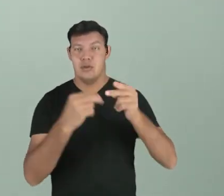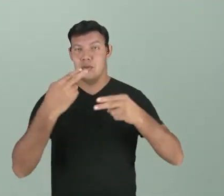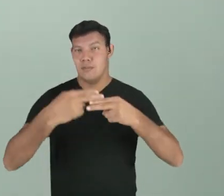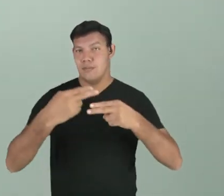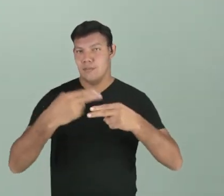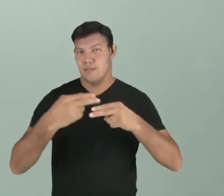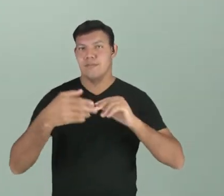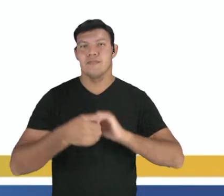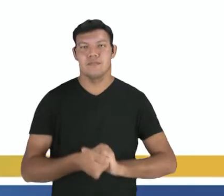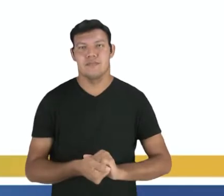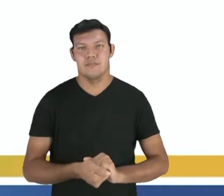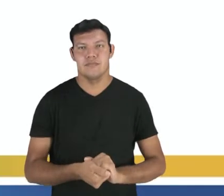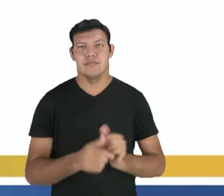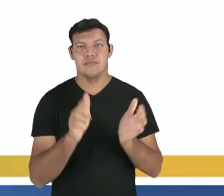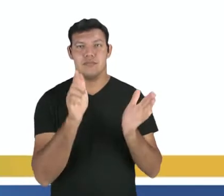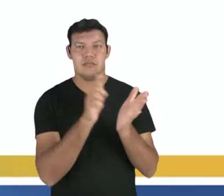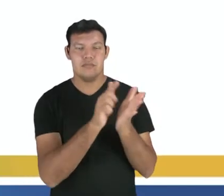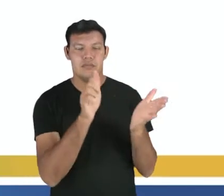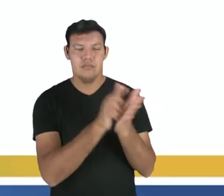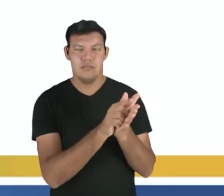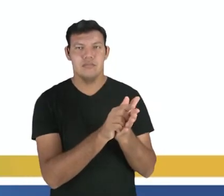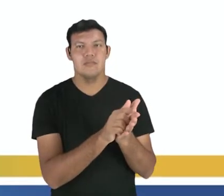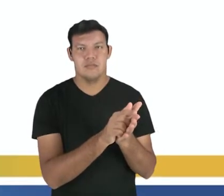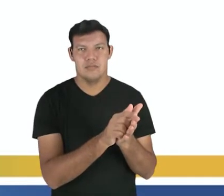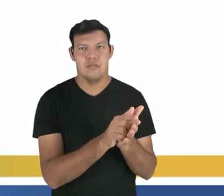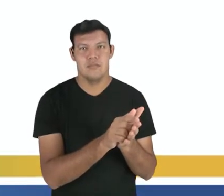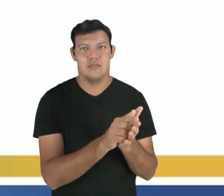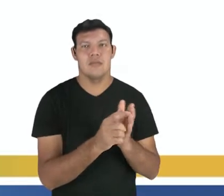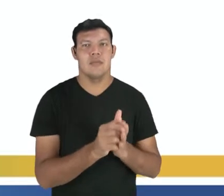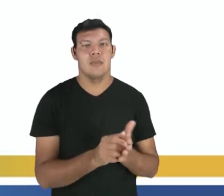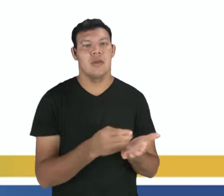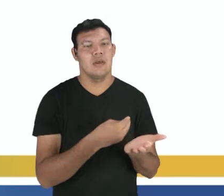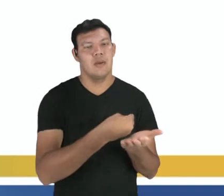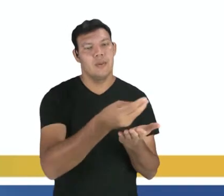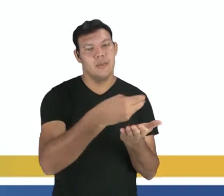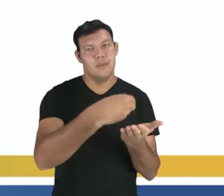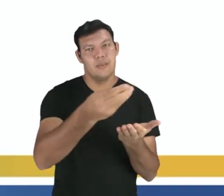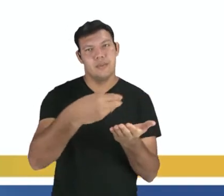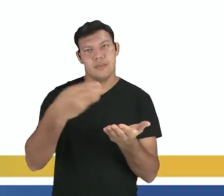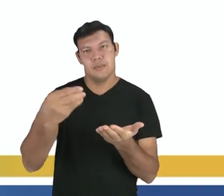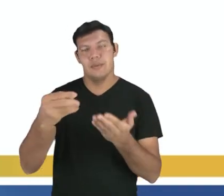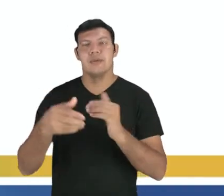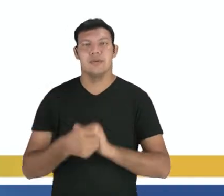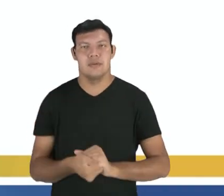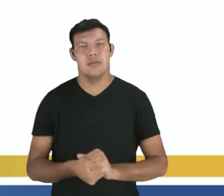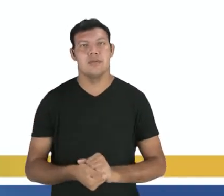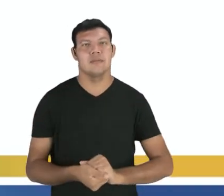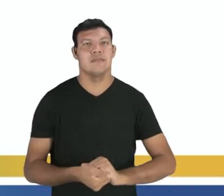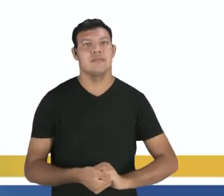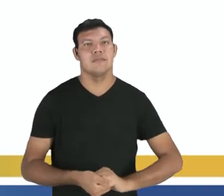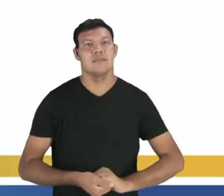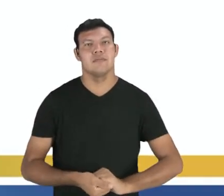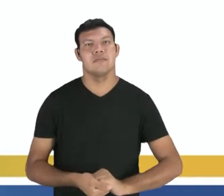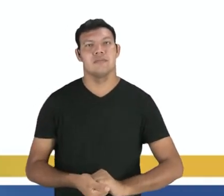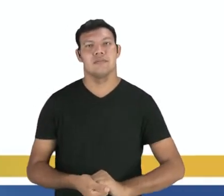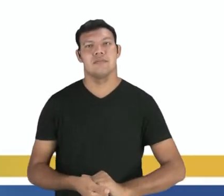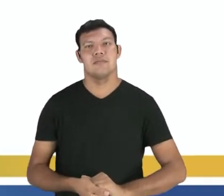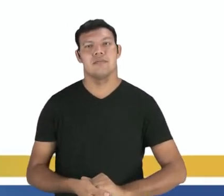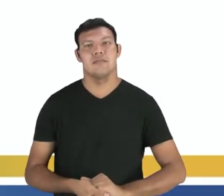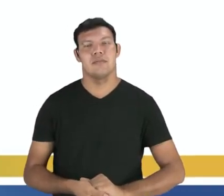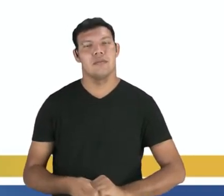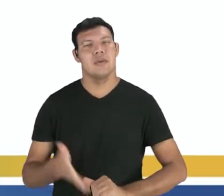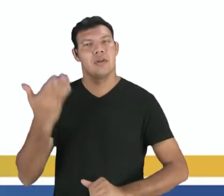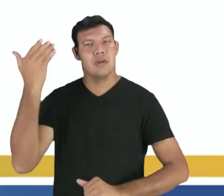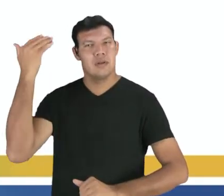ela advém dos folhetins né que geralmente são passados diariamente os por isso folhetins que Em um